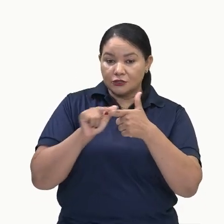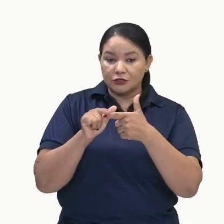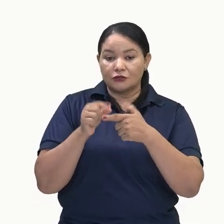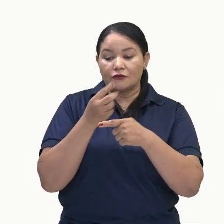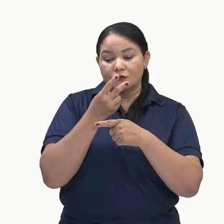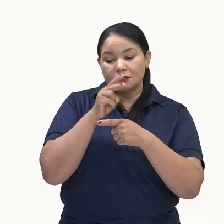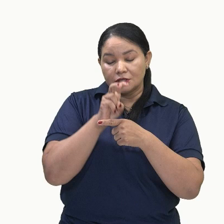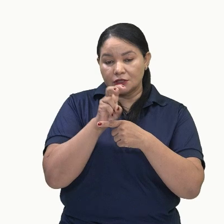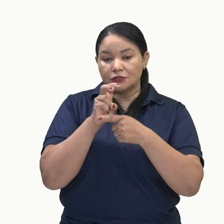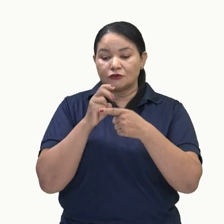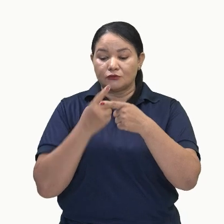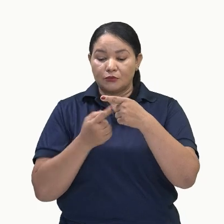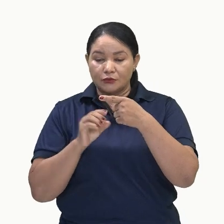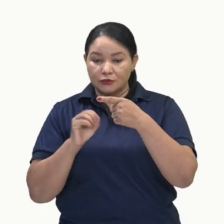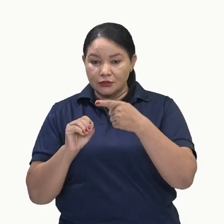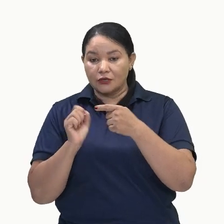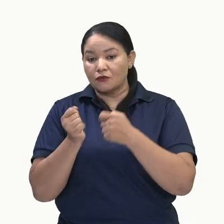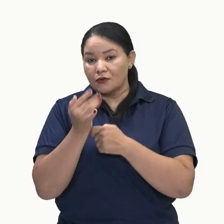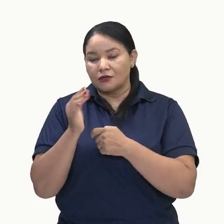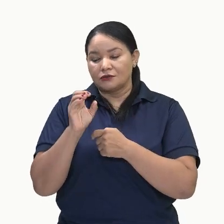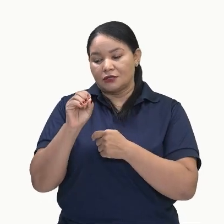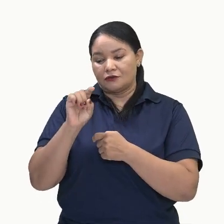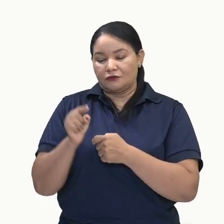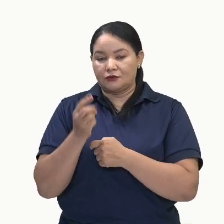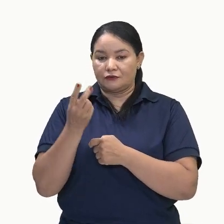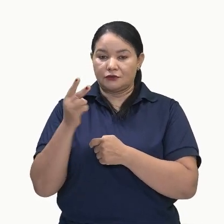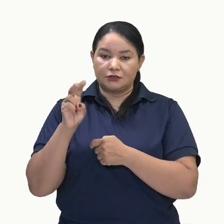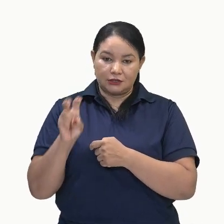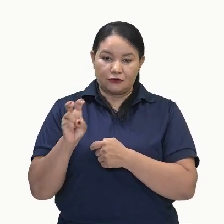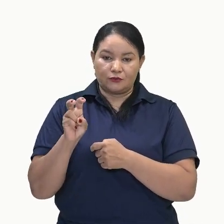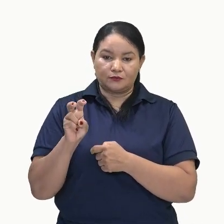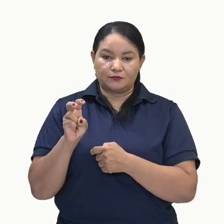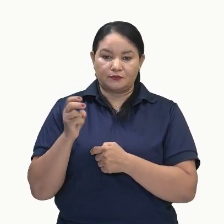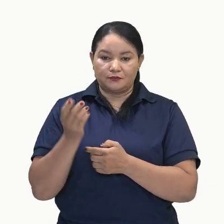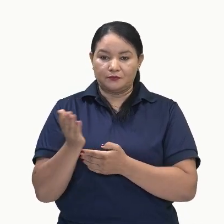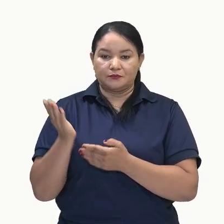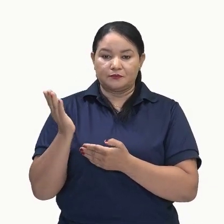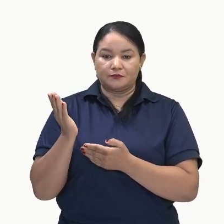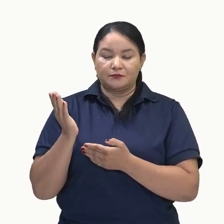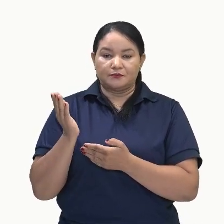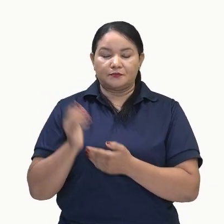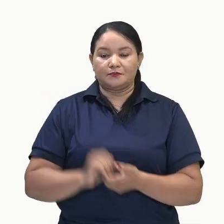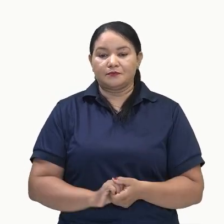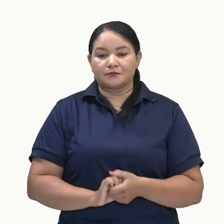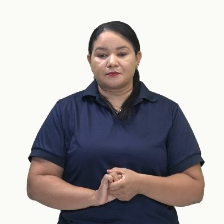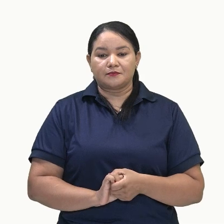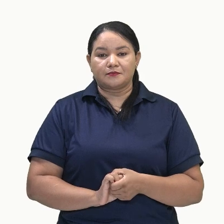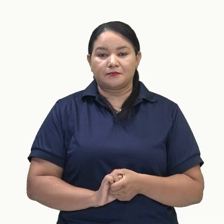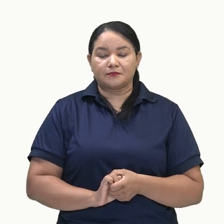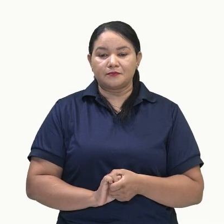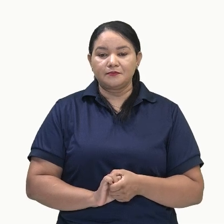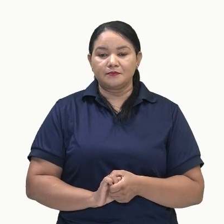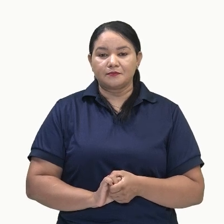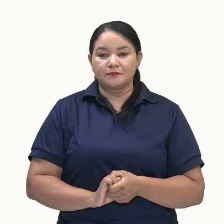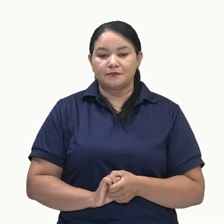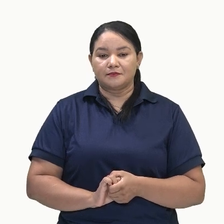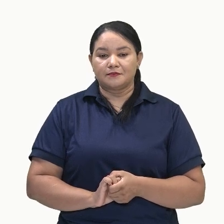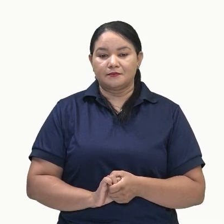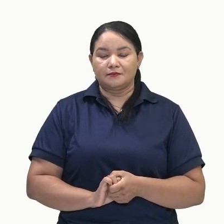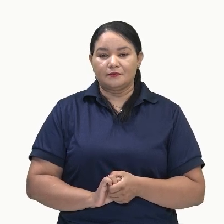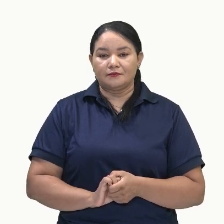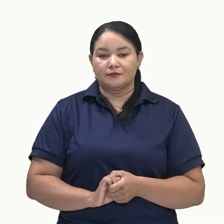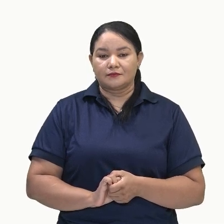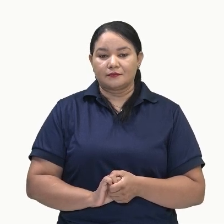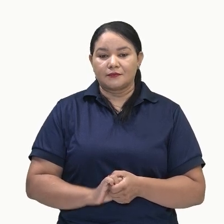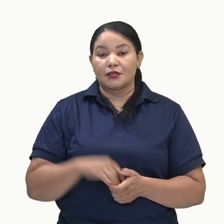por 100, nós temos então a resposta 0,25, no caso aqui 0,25 centésimo, tá bom? E